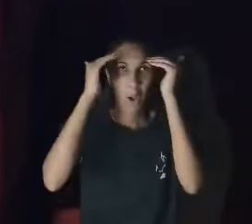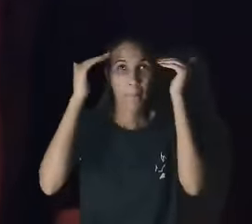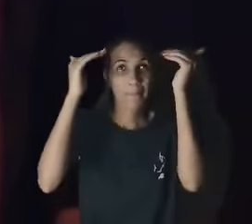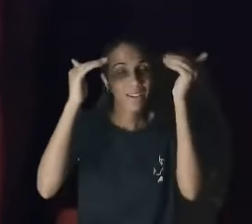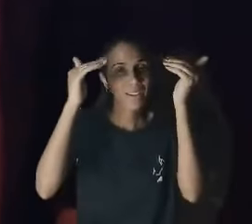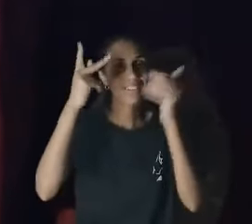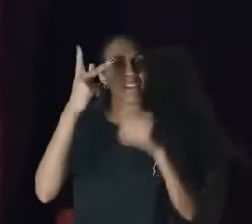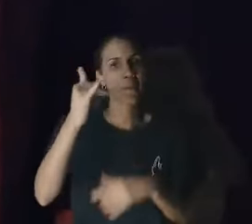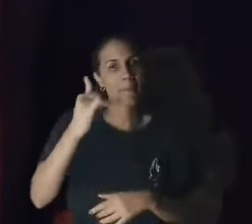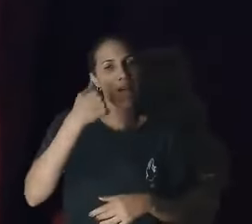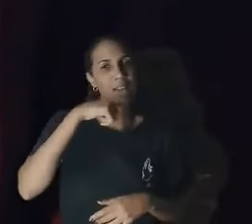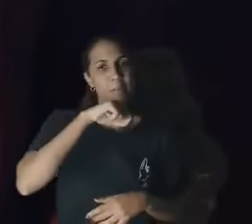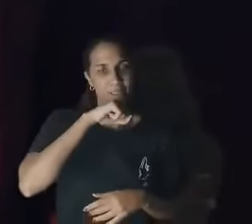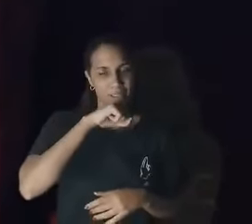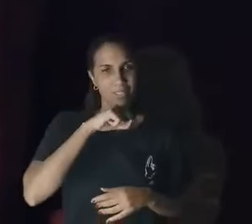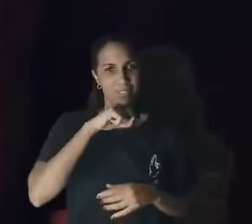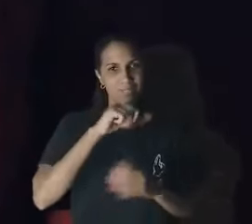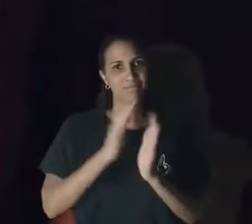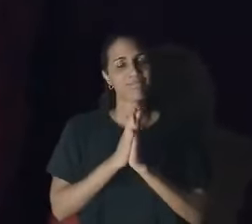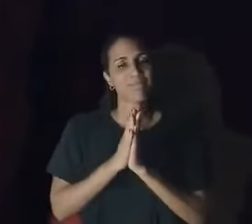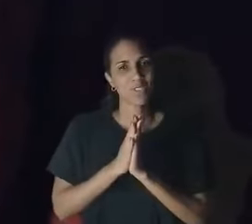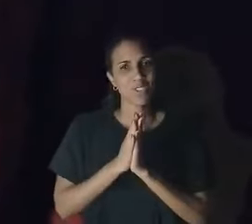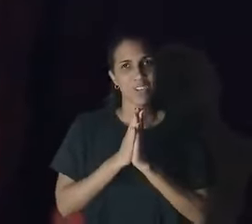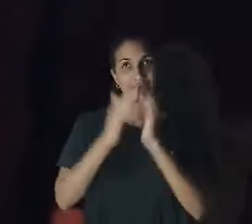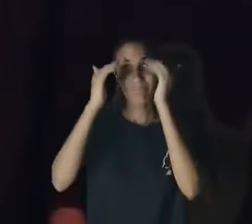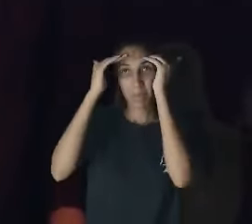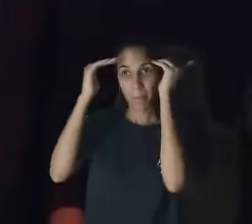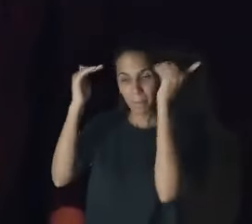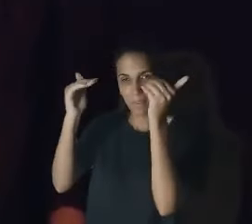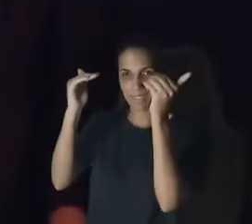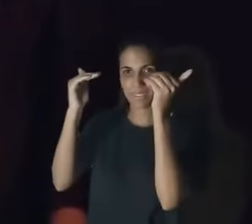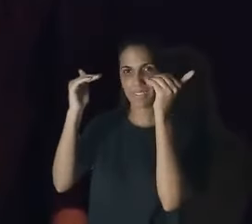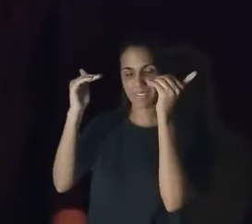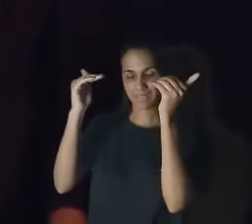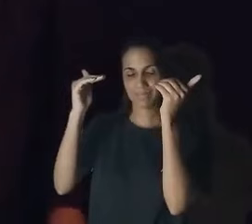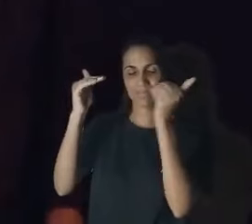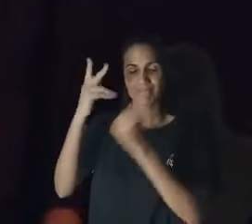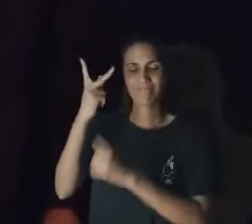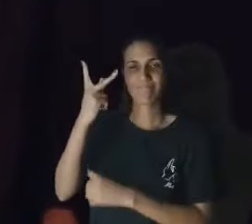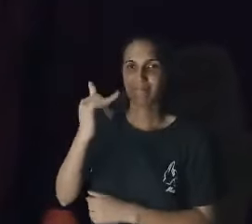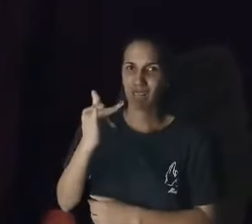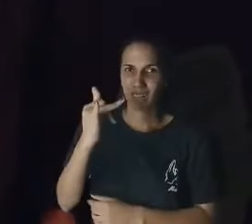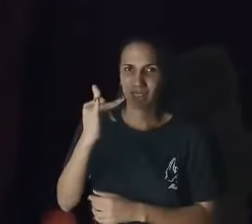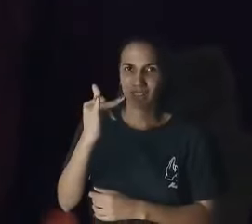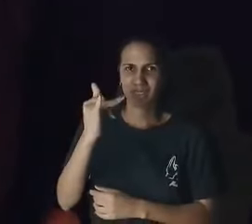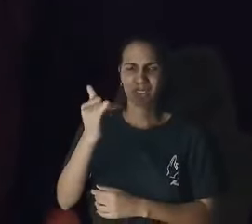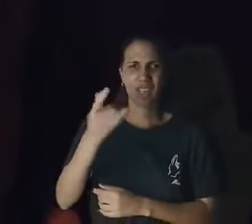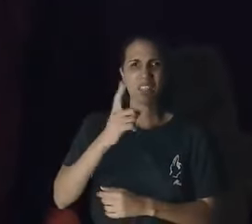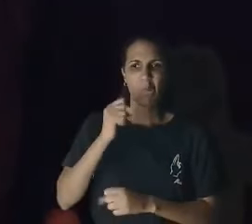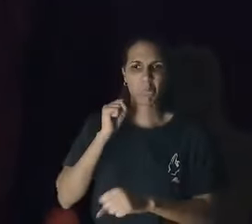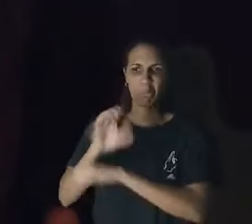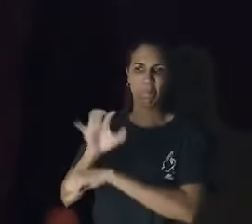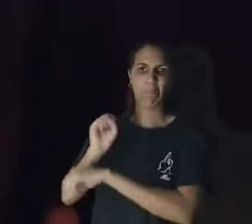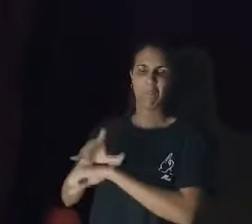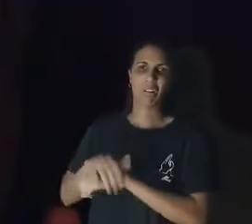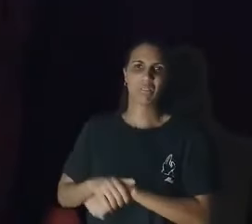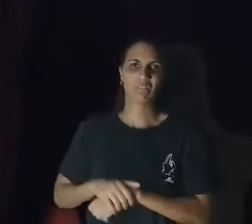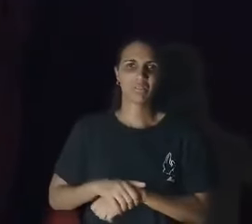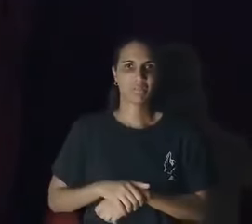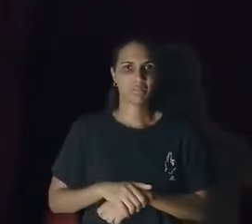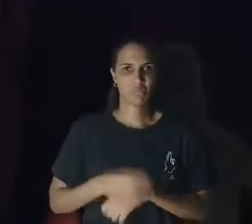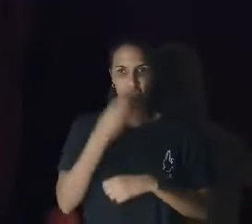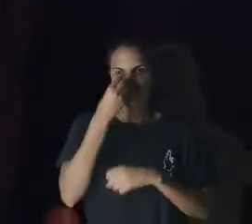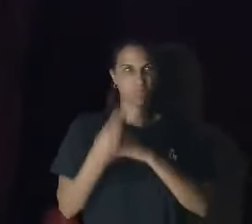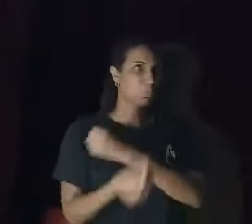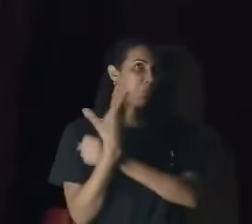ele, está tentando acertar, por favor, honre o respeito. Ou seja, como a esquiva agir, respeito seus